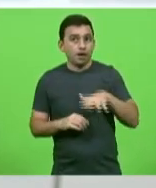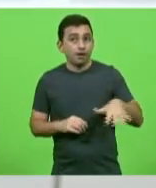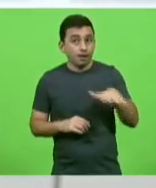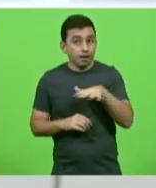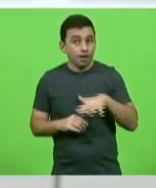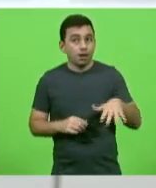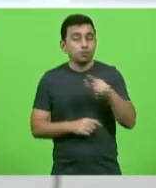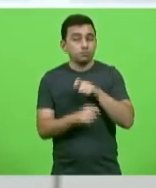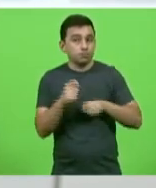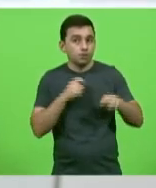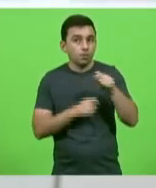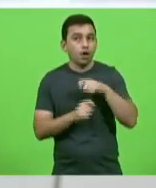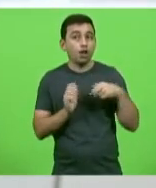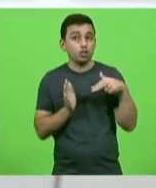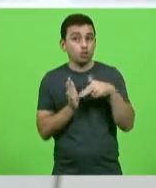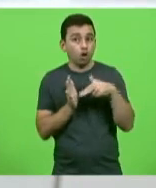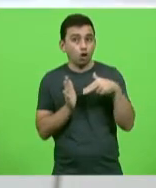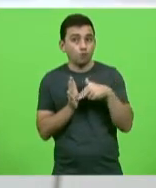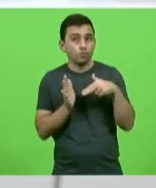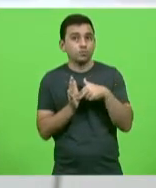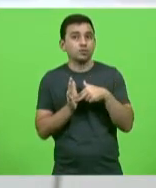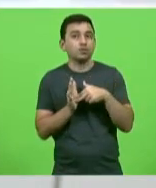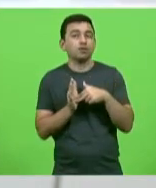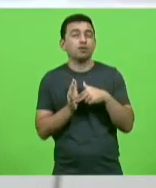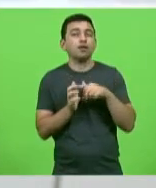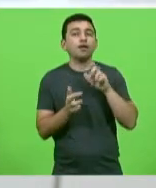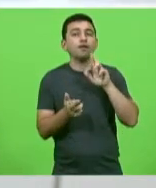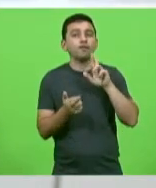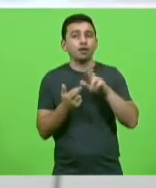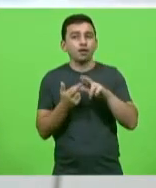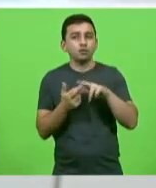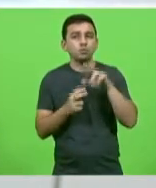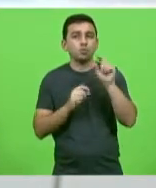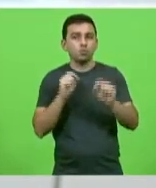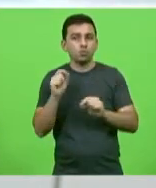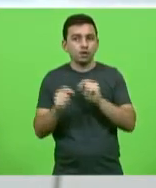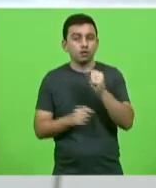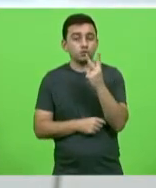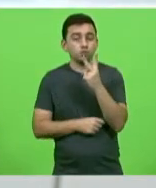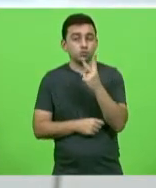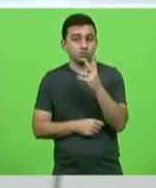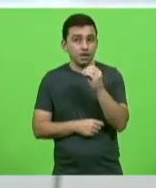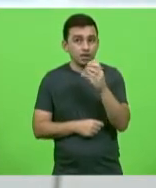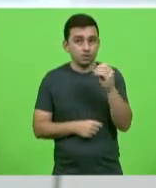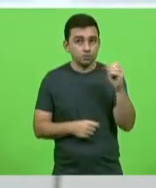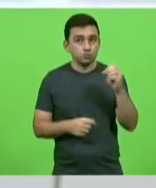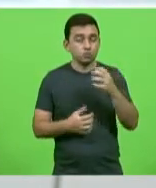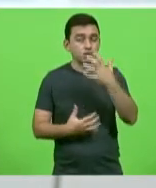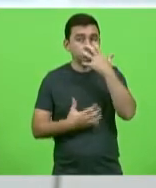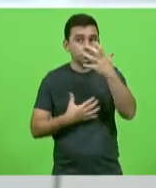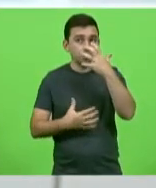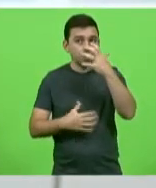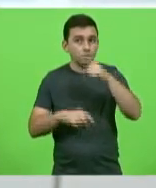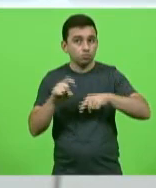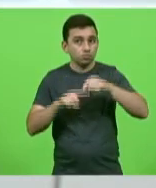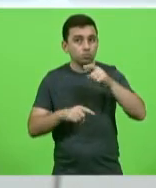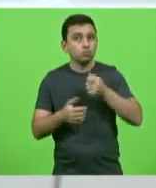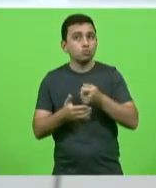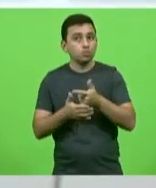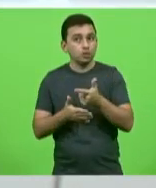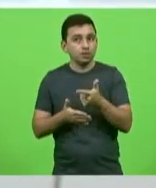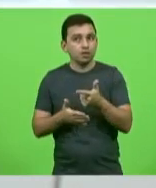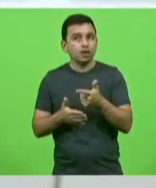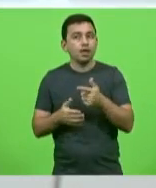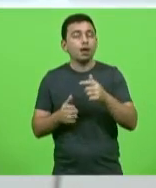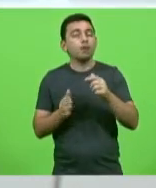a nota fiscal referente à aquisição de 200 respiradores Foi verificado na proposta